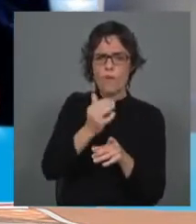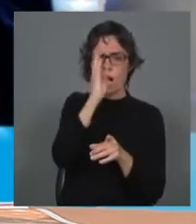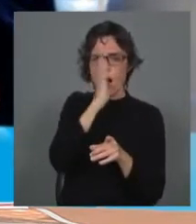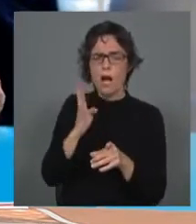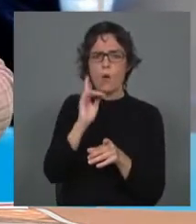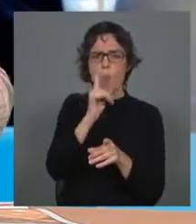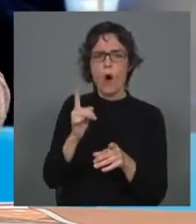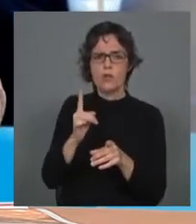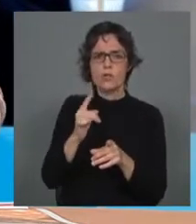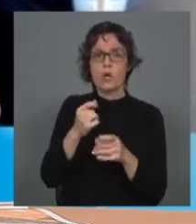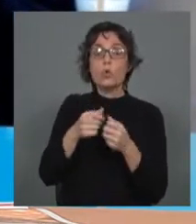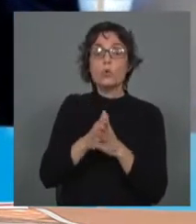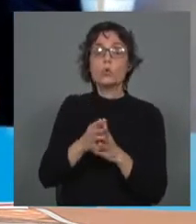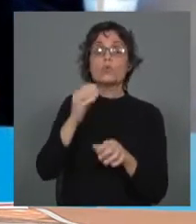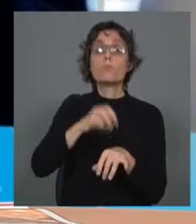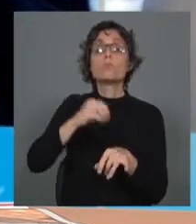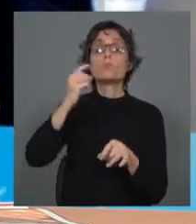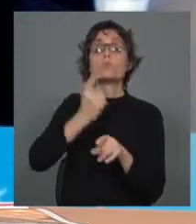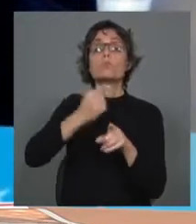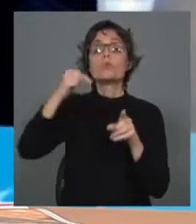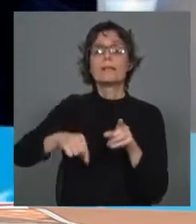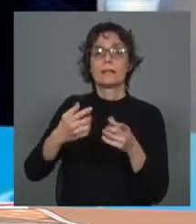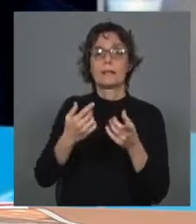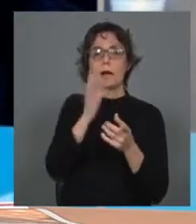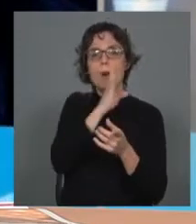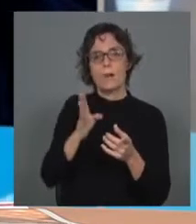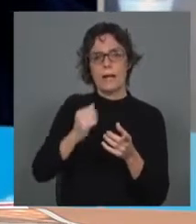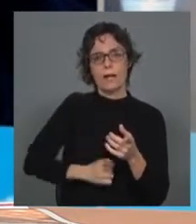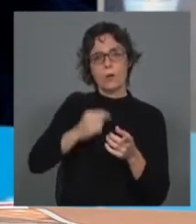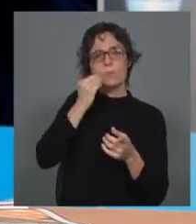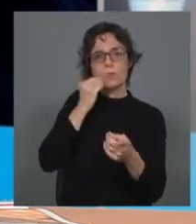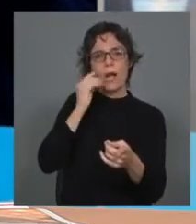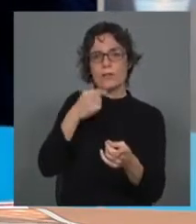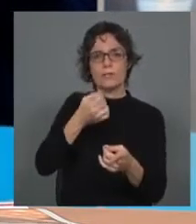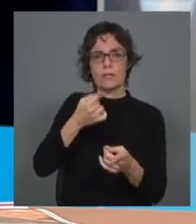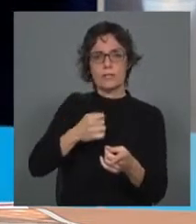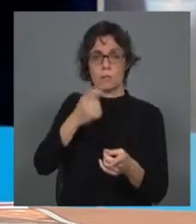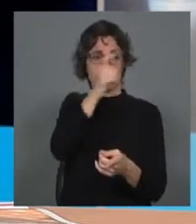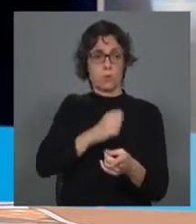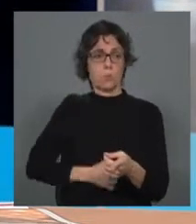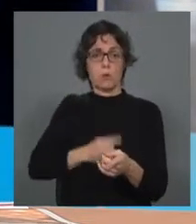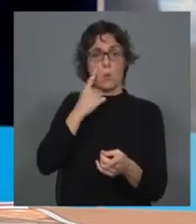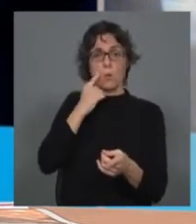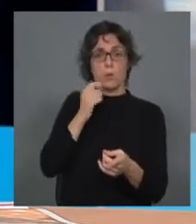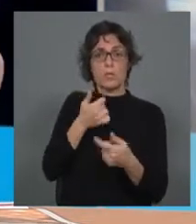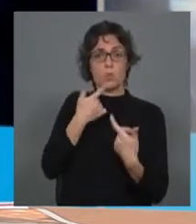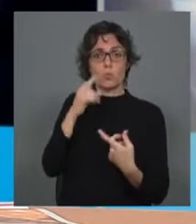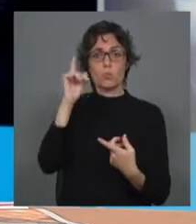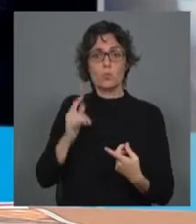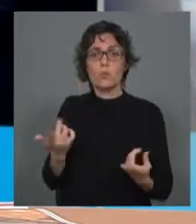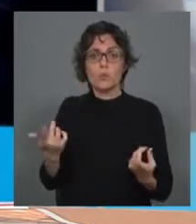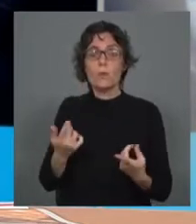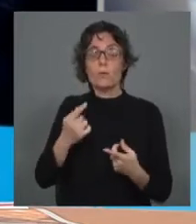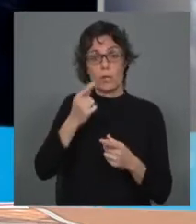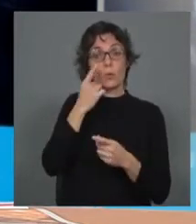as razões dessas cerimônias. Então, lendo o calendário, isso facilita também a conhecer-se a si mesmo, não conhecer o outro, mas também conhecer